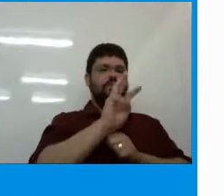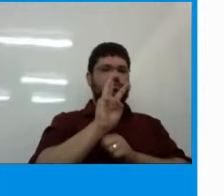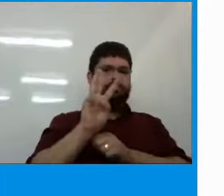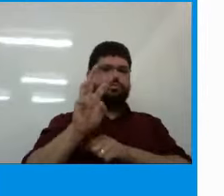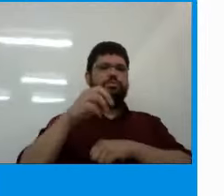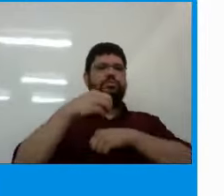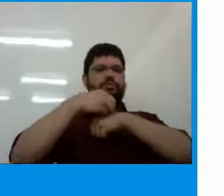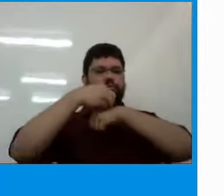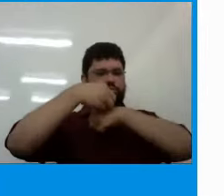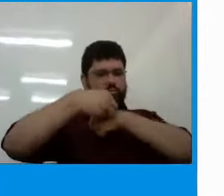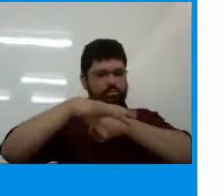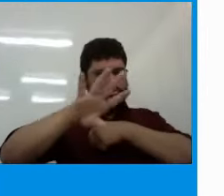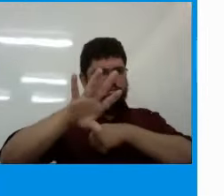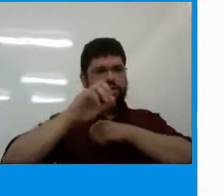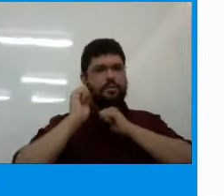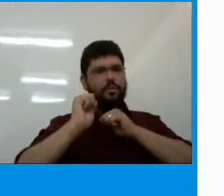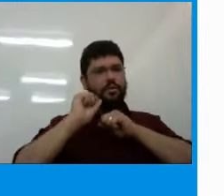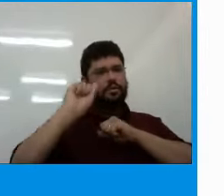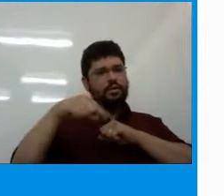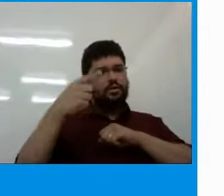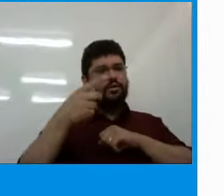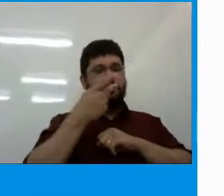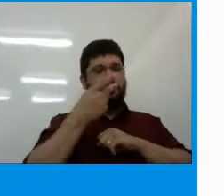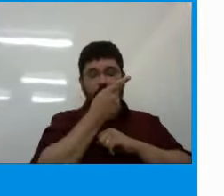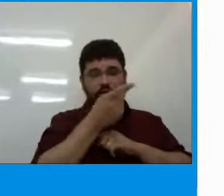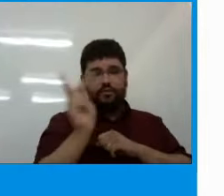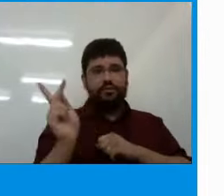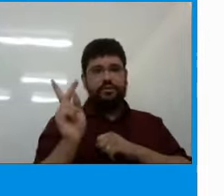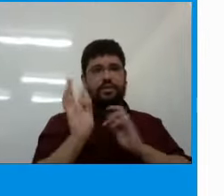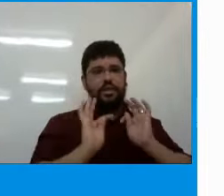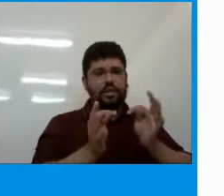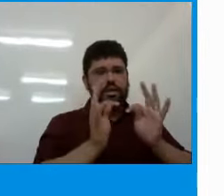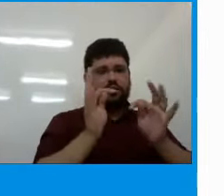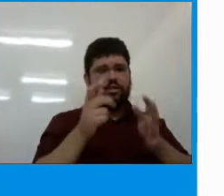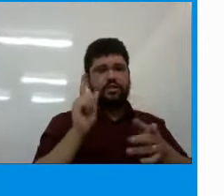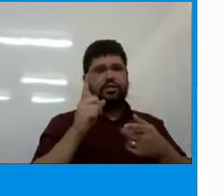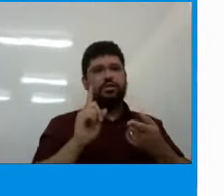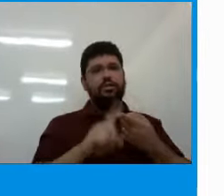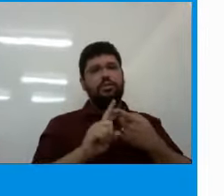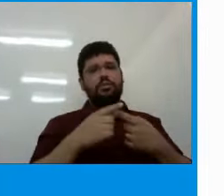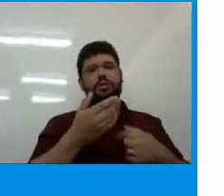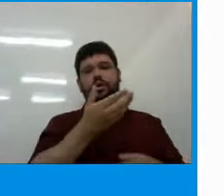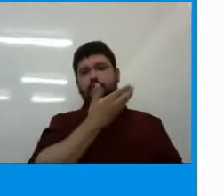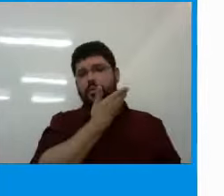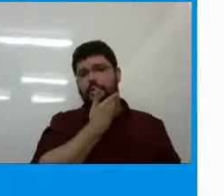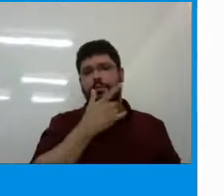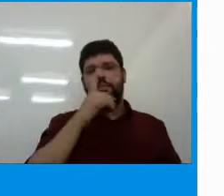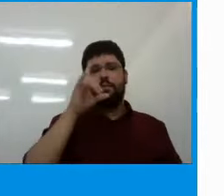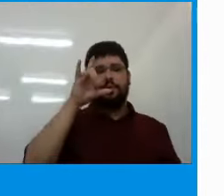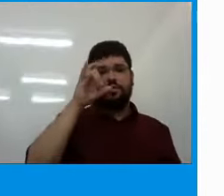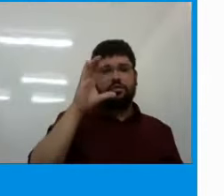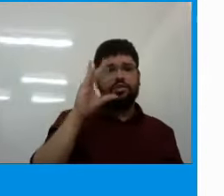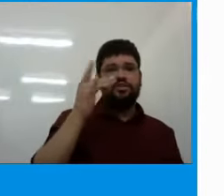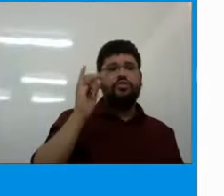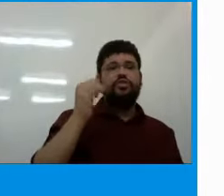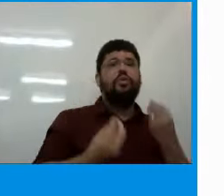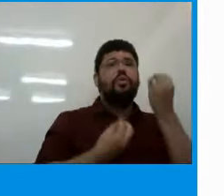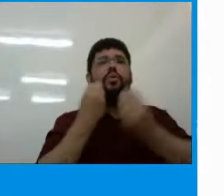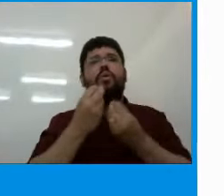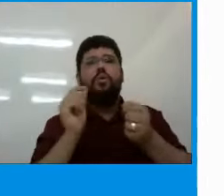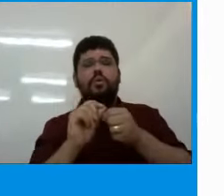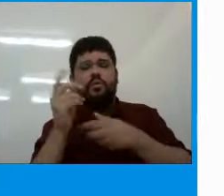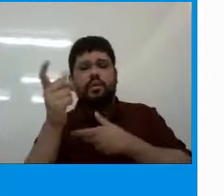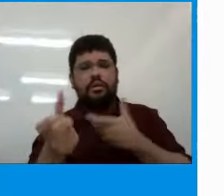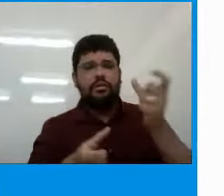podem visitar a ferramenta, ou então depois interagir comigo no meu Instagram. Chico, eu estou usando a ferramenta, e aí, como é que eu faço?